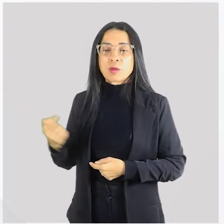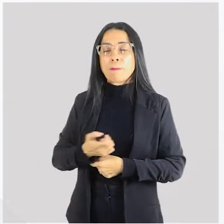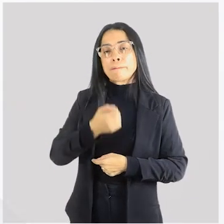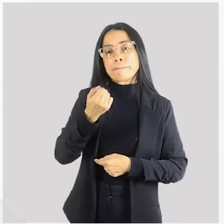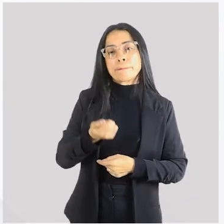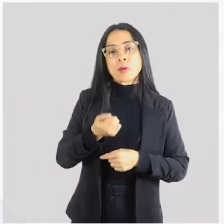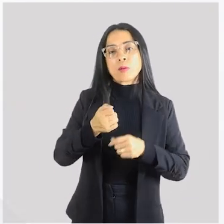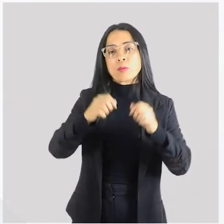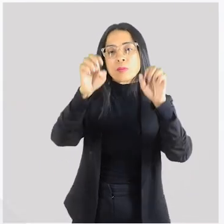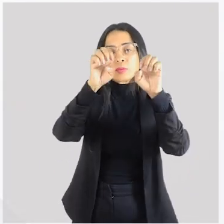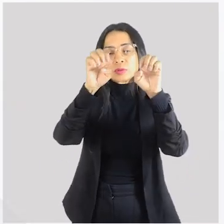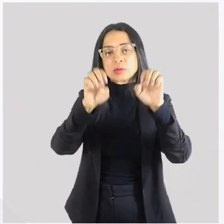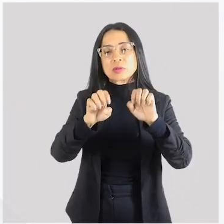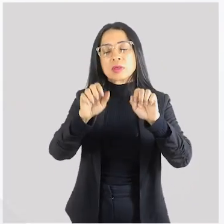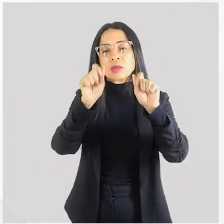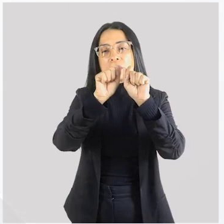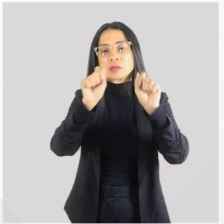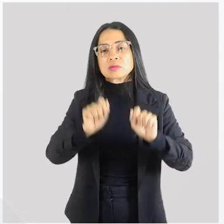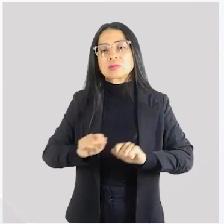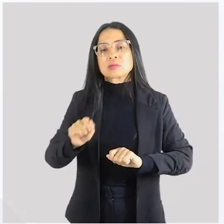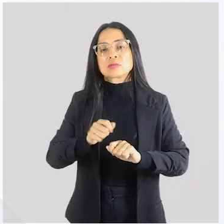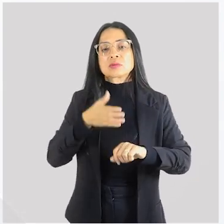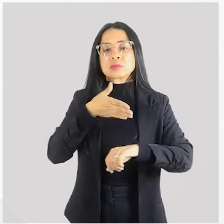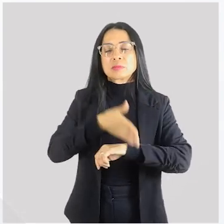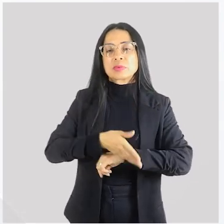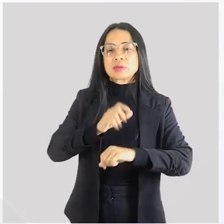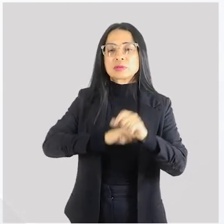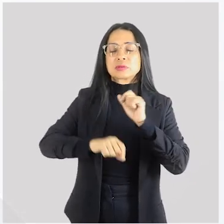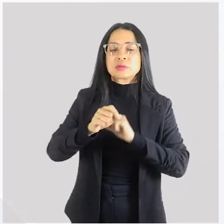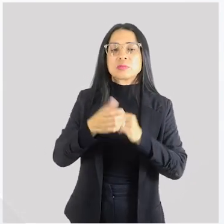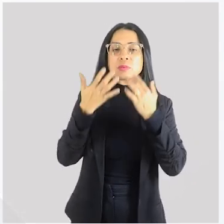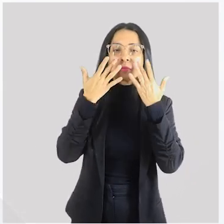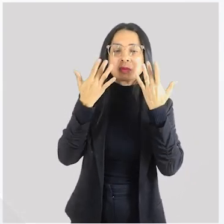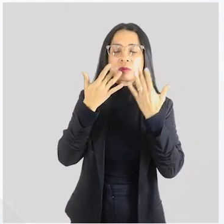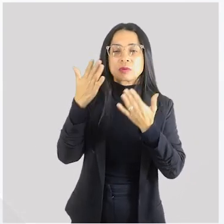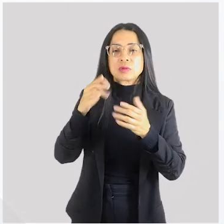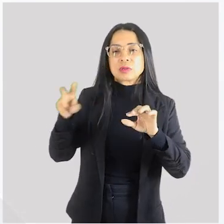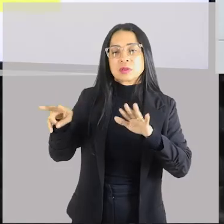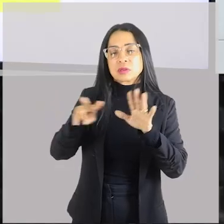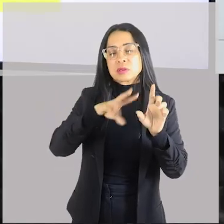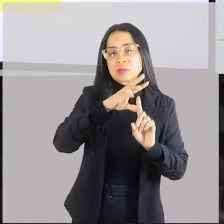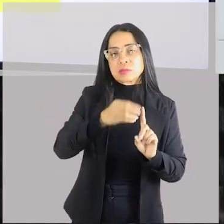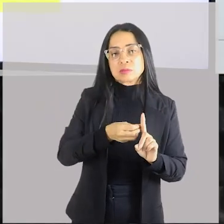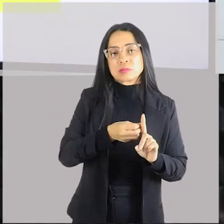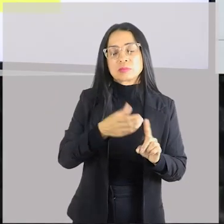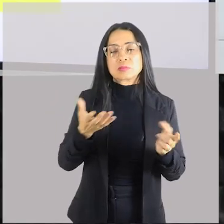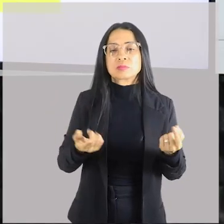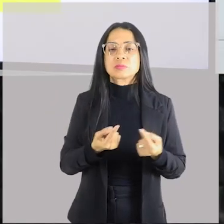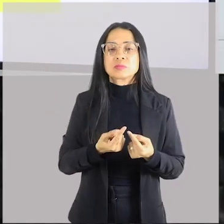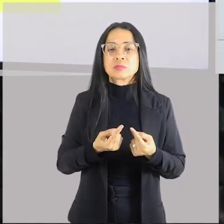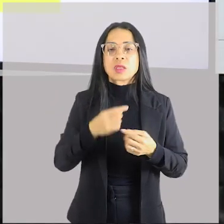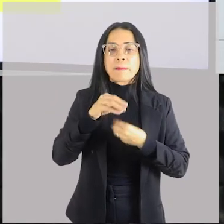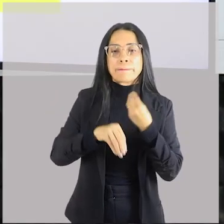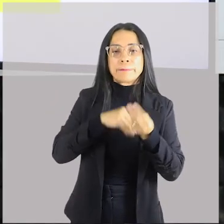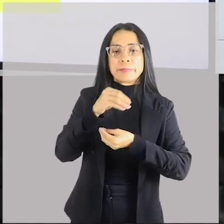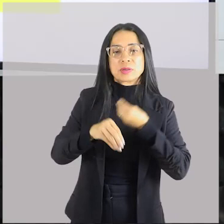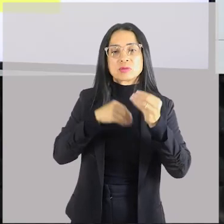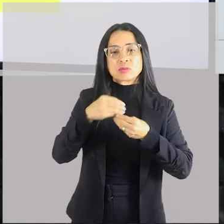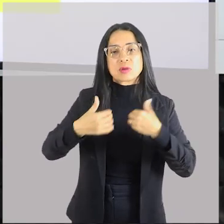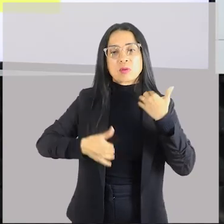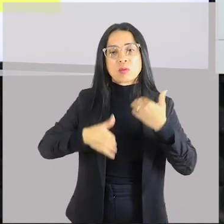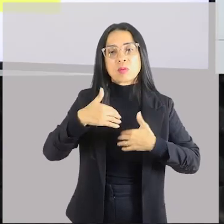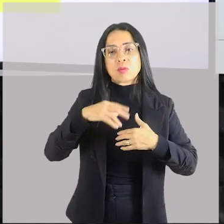escultores que participou com obras da Semana de Arte Moderna O O brecher ele misturava formas humanas motivos